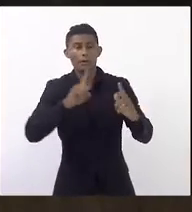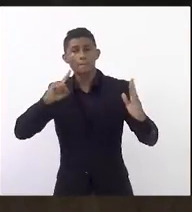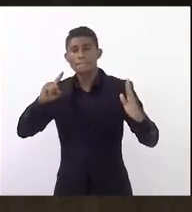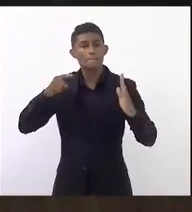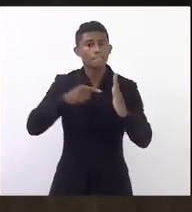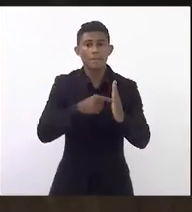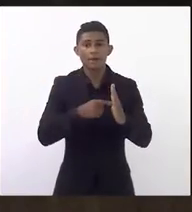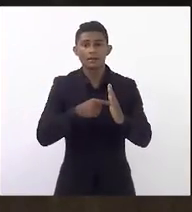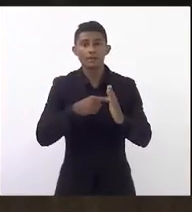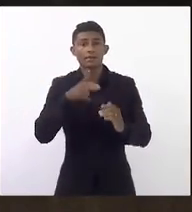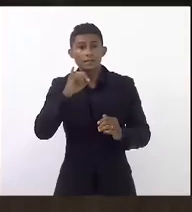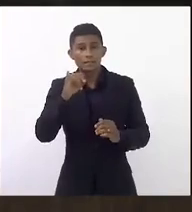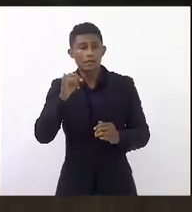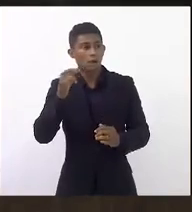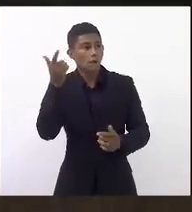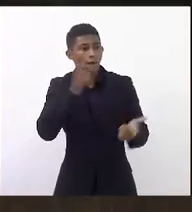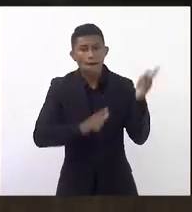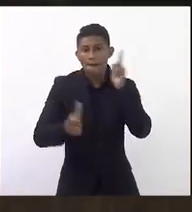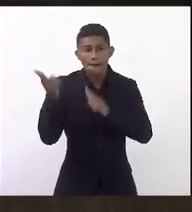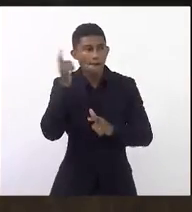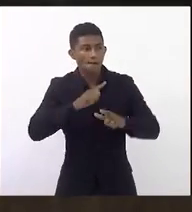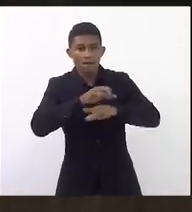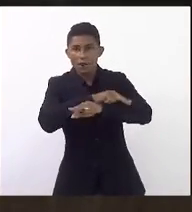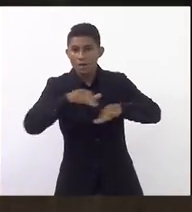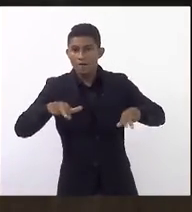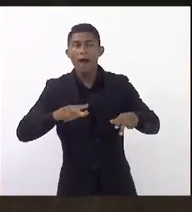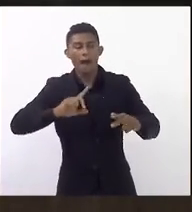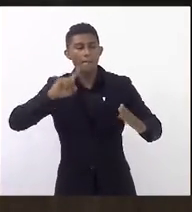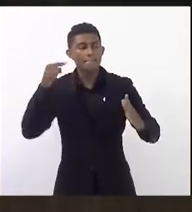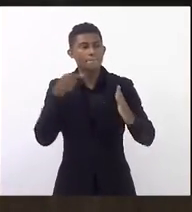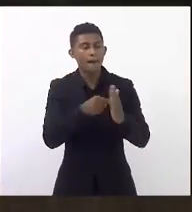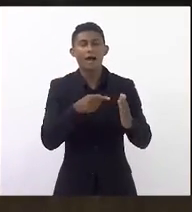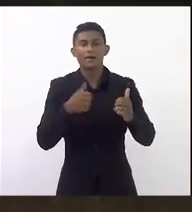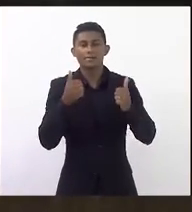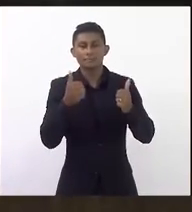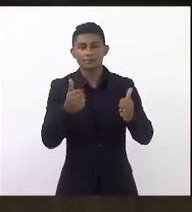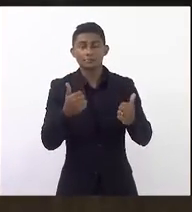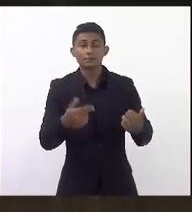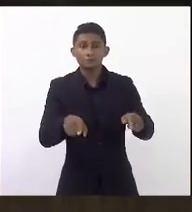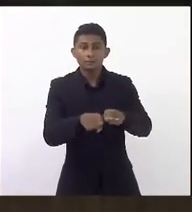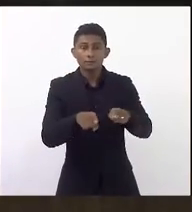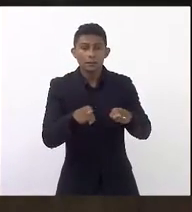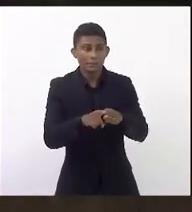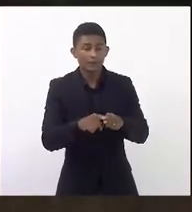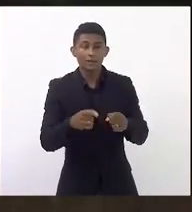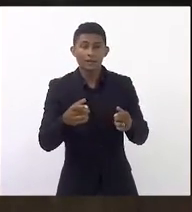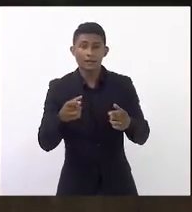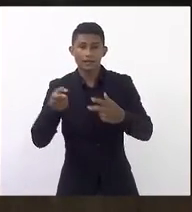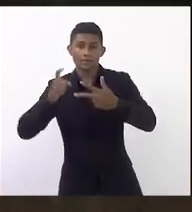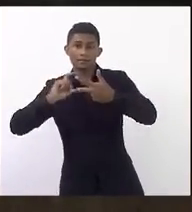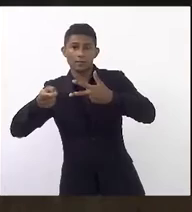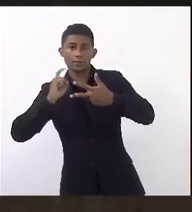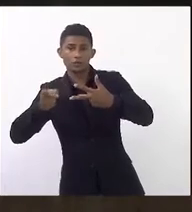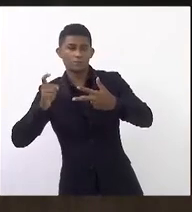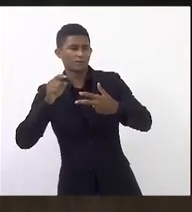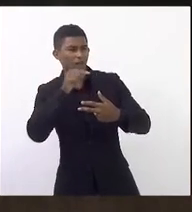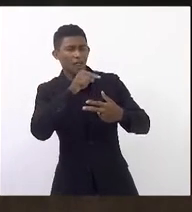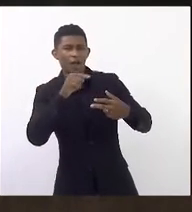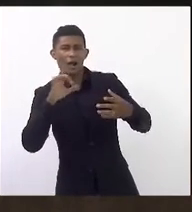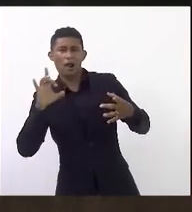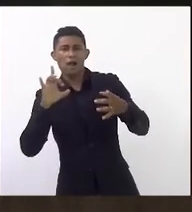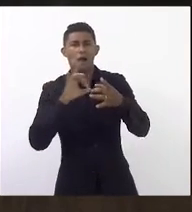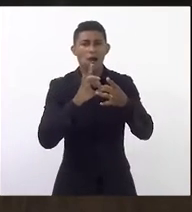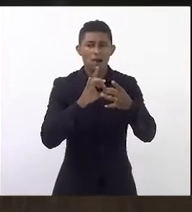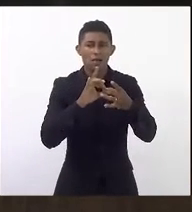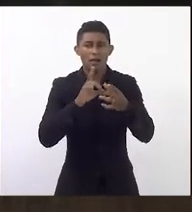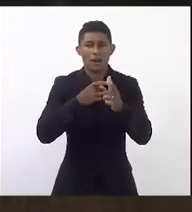meios independentes para garantir que ela não seja um penduricalho do Poder Executivo. Por isso, o voto